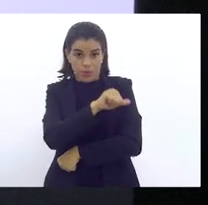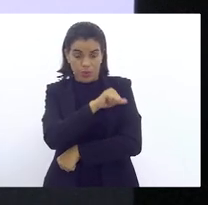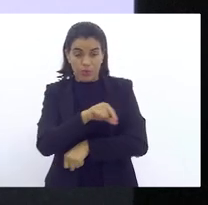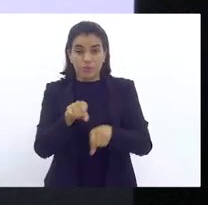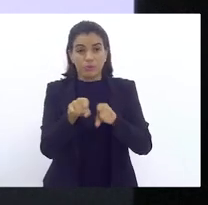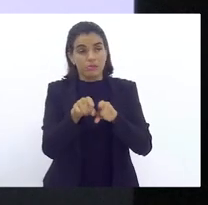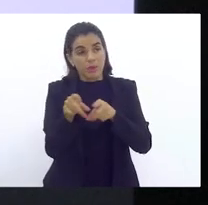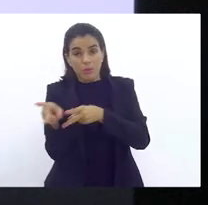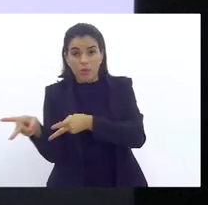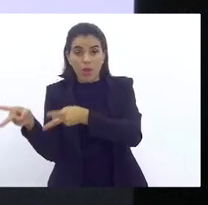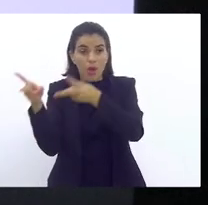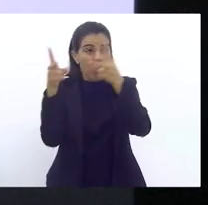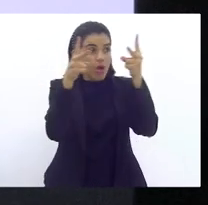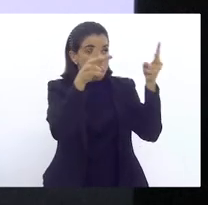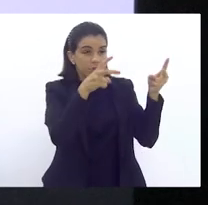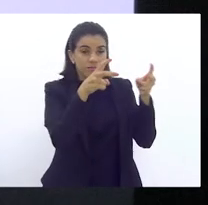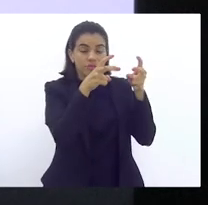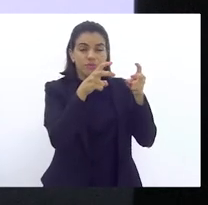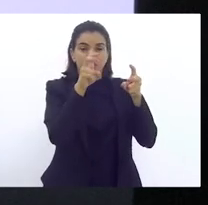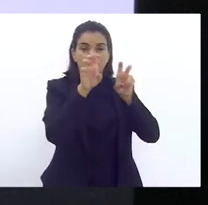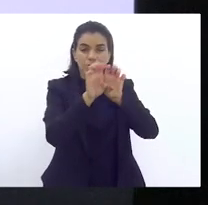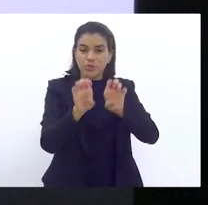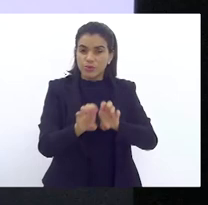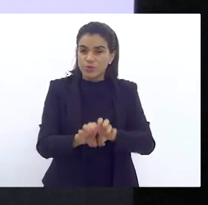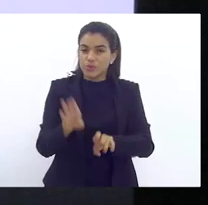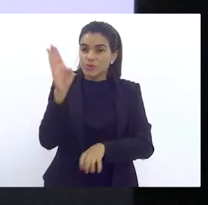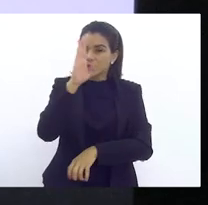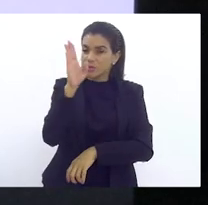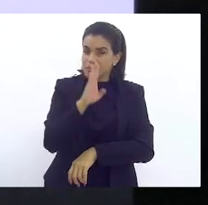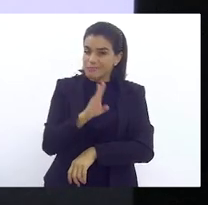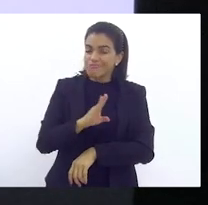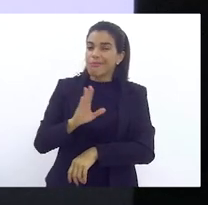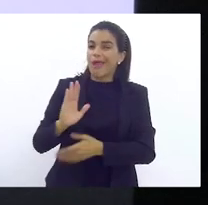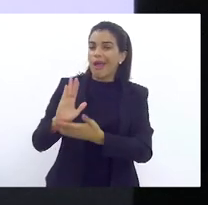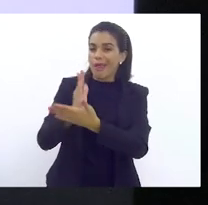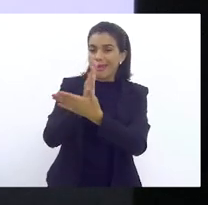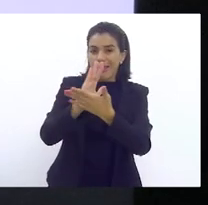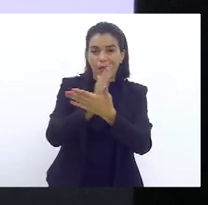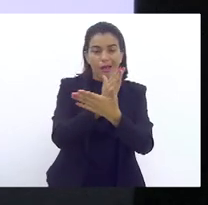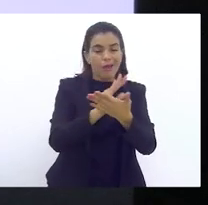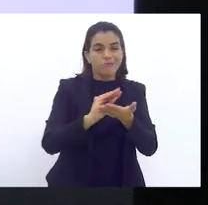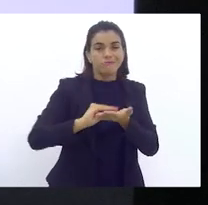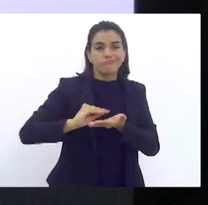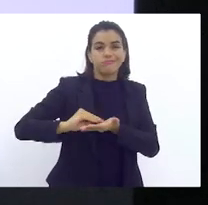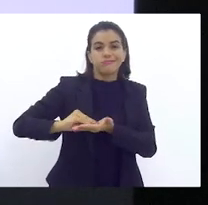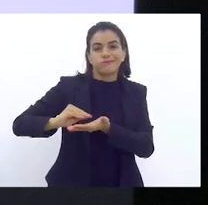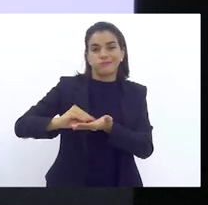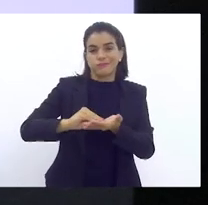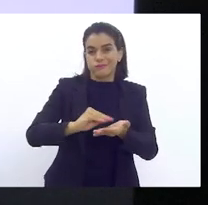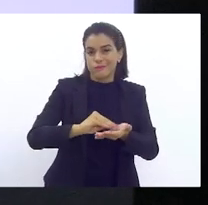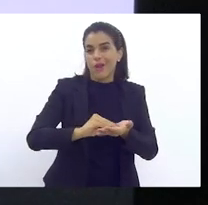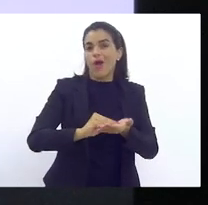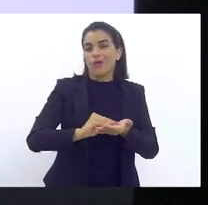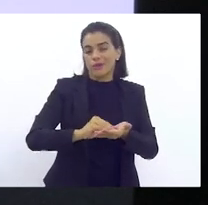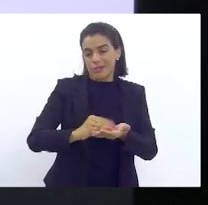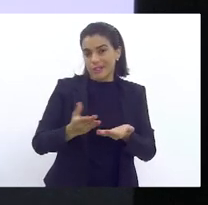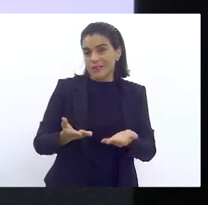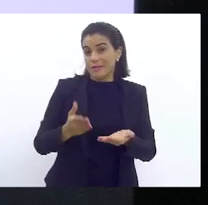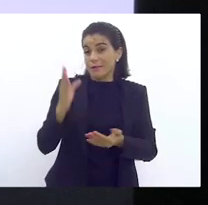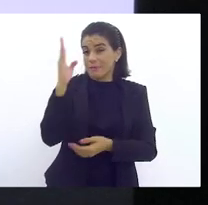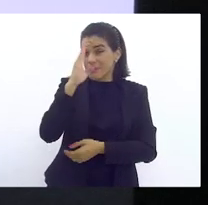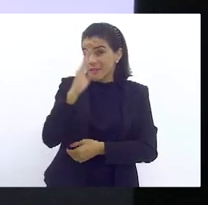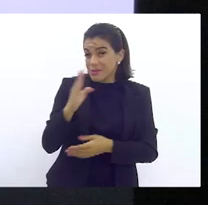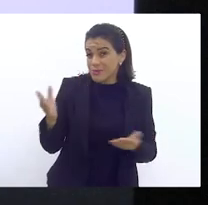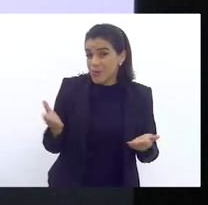numa estrutura de Brasil a gente ainda ver que tá a quem da Necessidade das nossas mulheres né Brasil